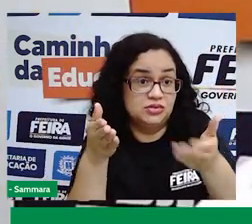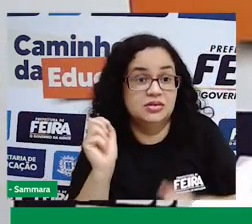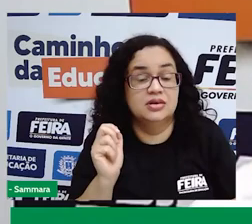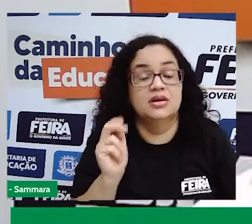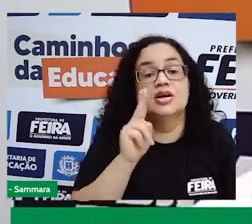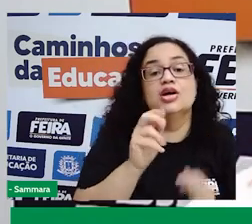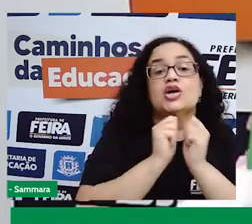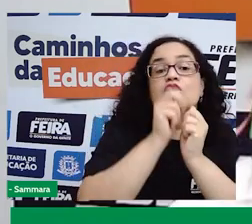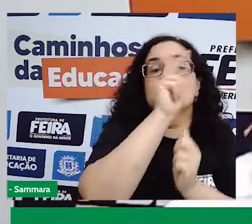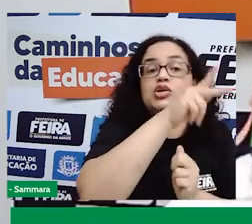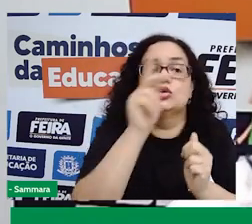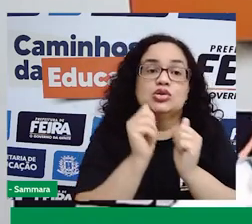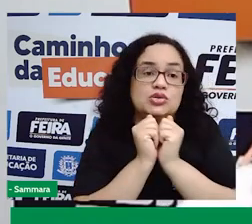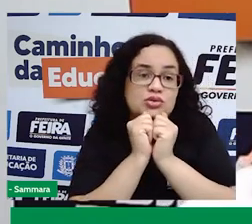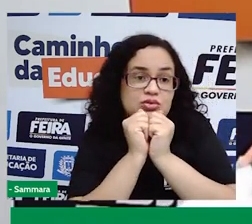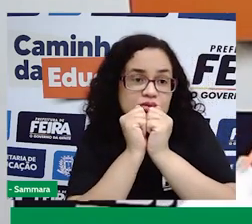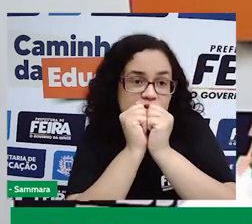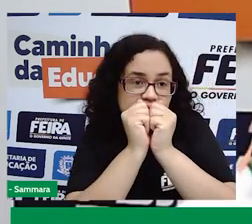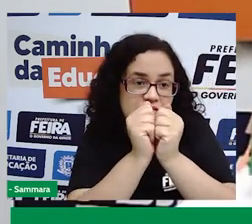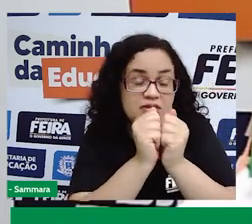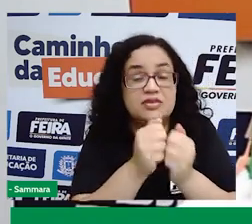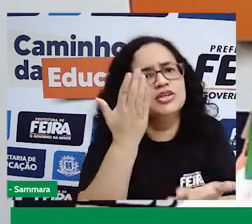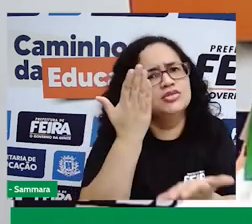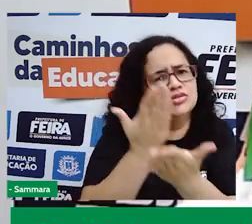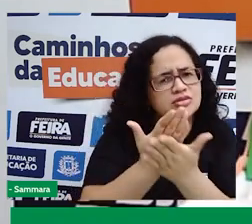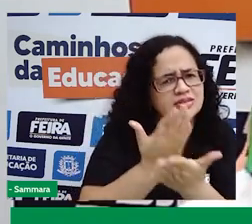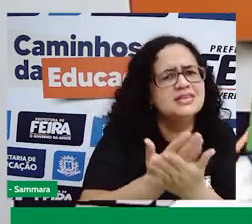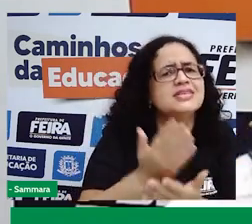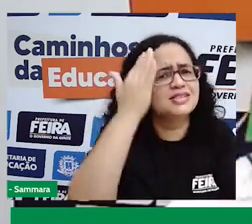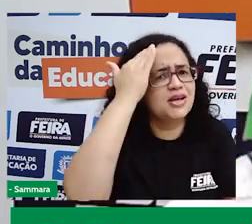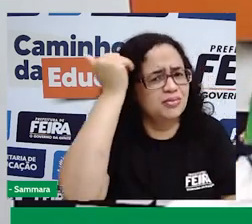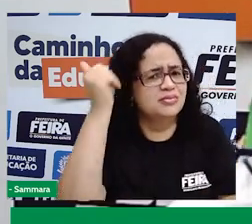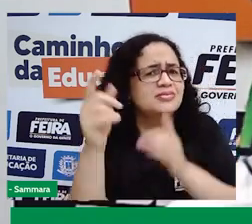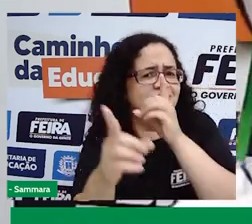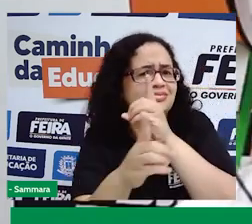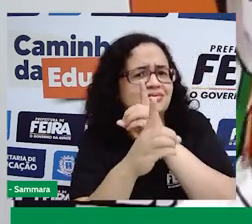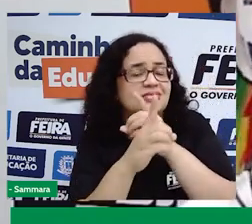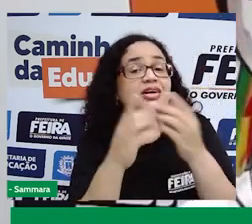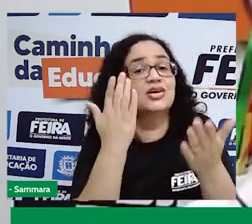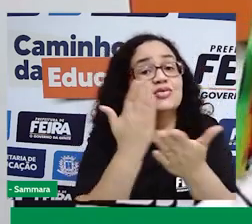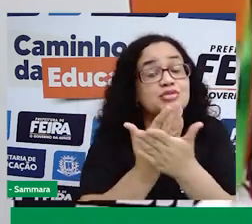conseguem até adivinhar sobre o que a gente vai estudar, não é? Vamos estudar